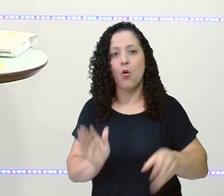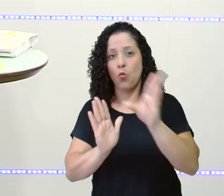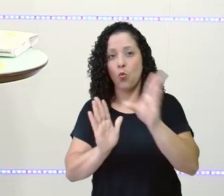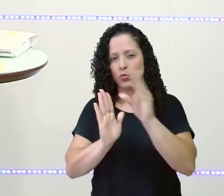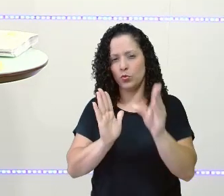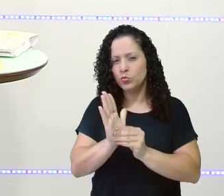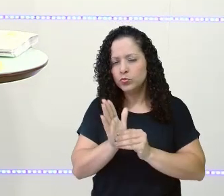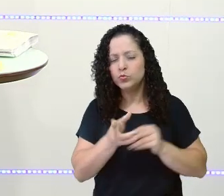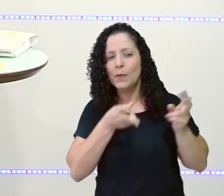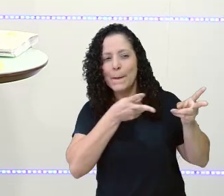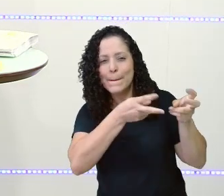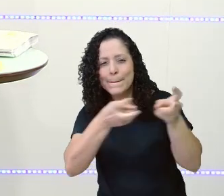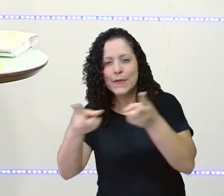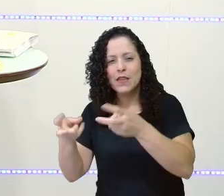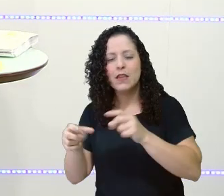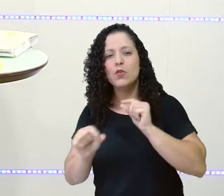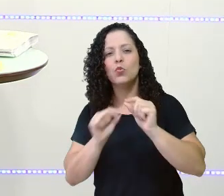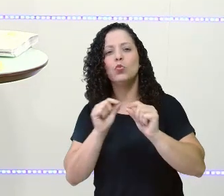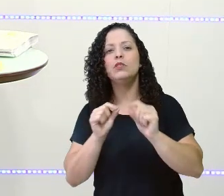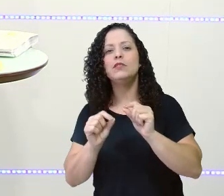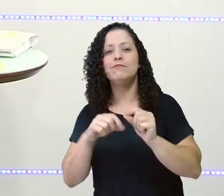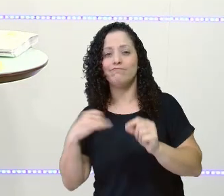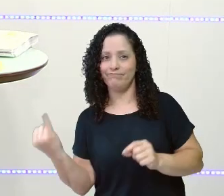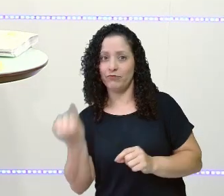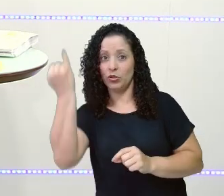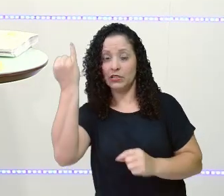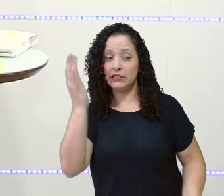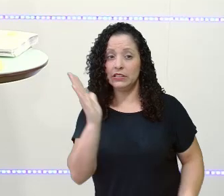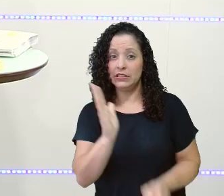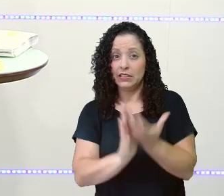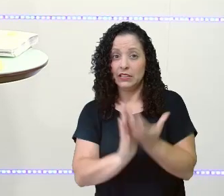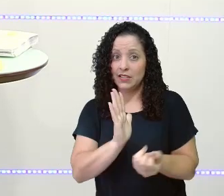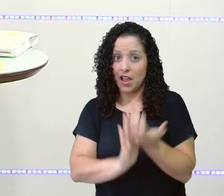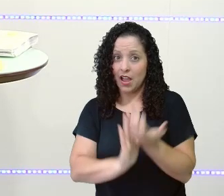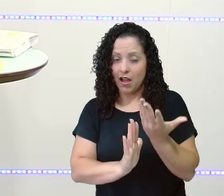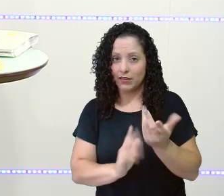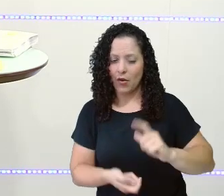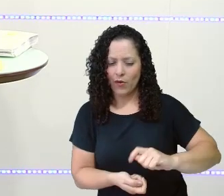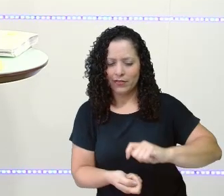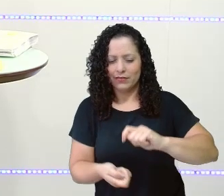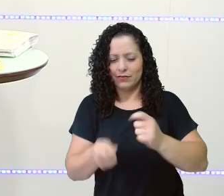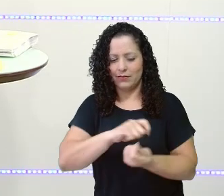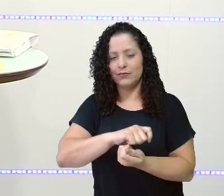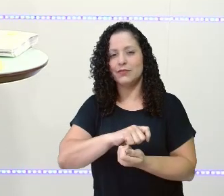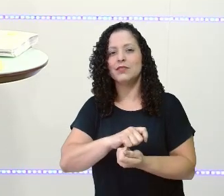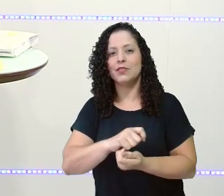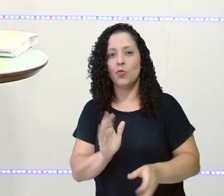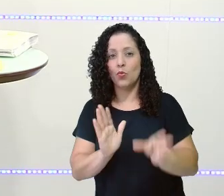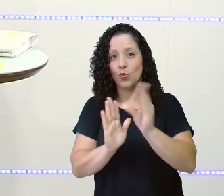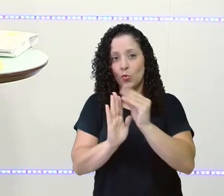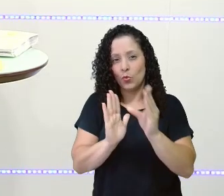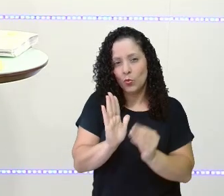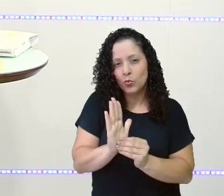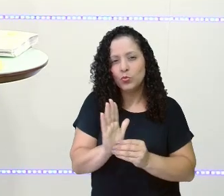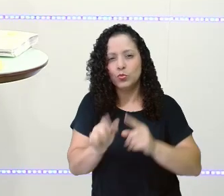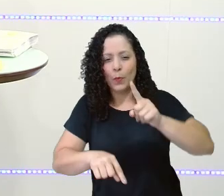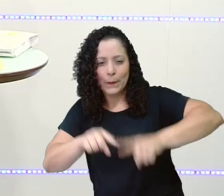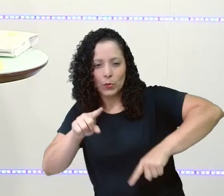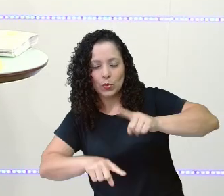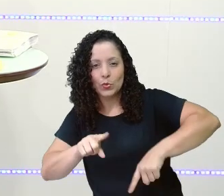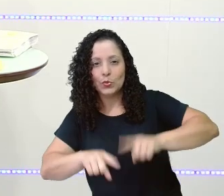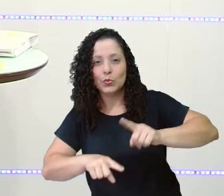né, percebam os aspectos evidenciados e construam de verdade um material significativo, que faça sentido para